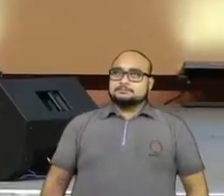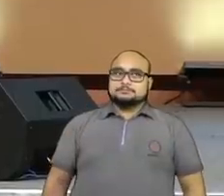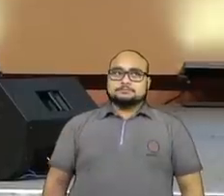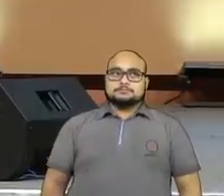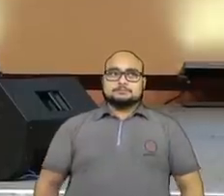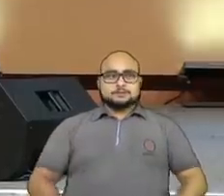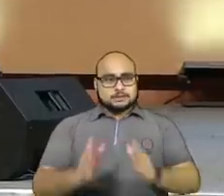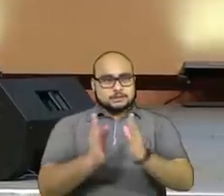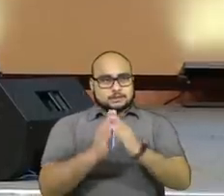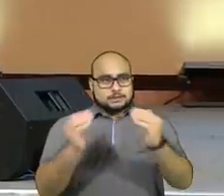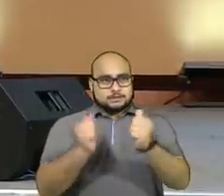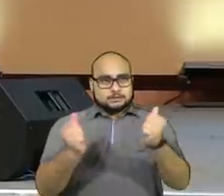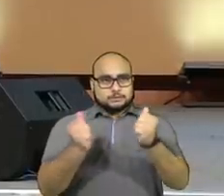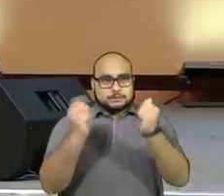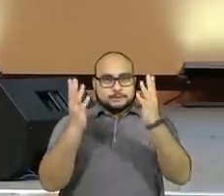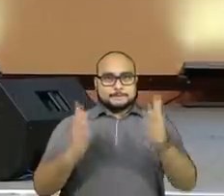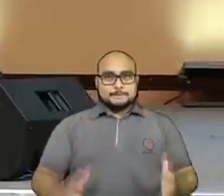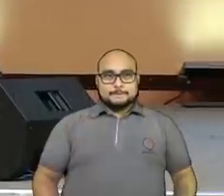Aleluia.